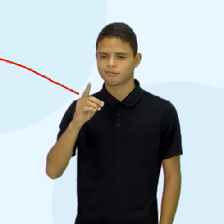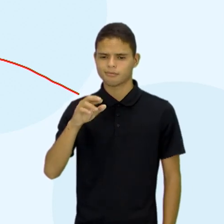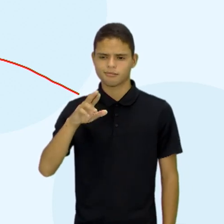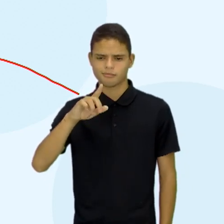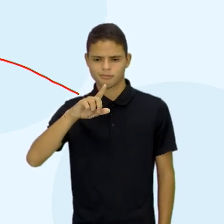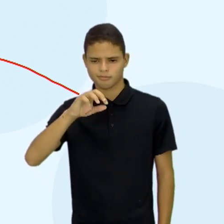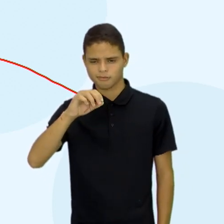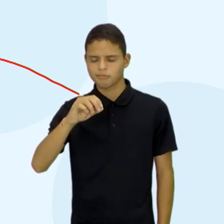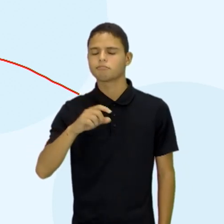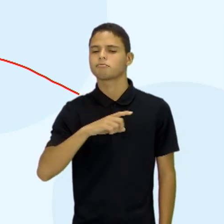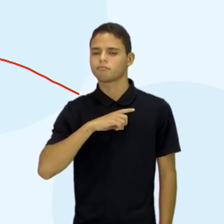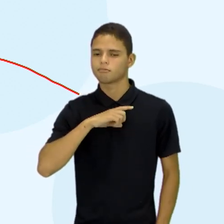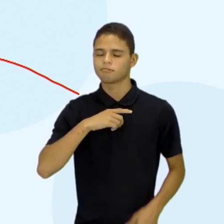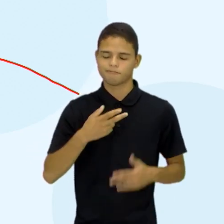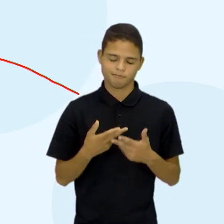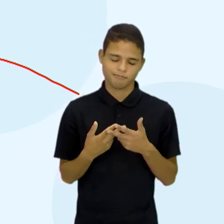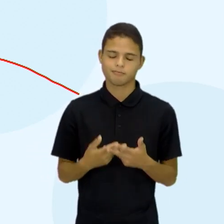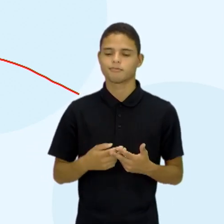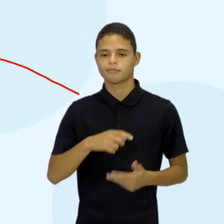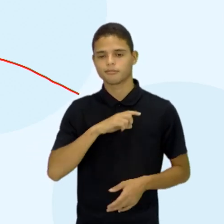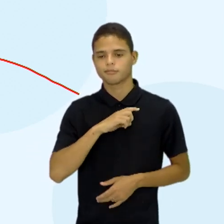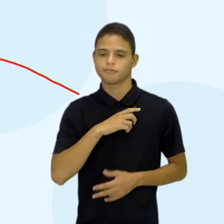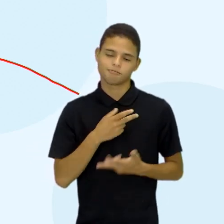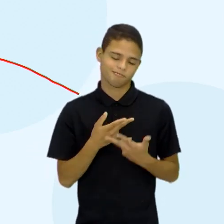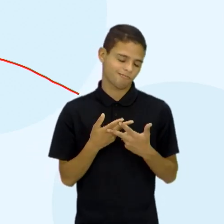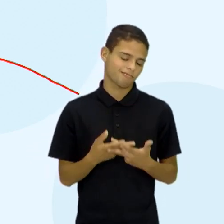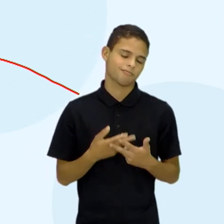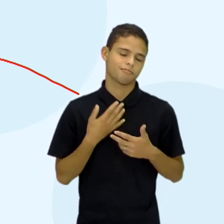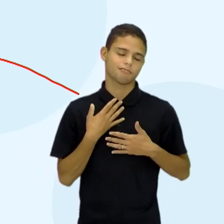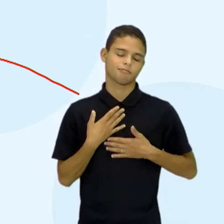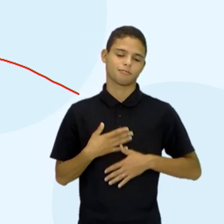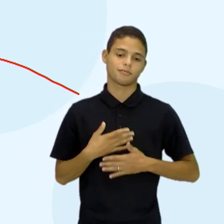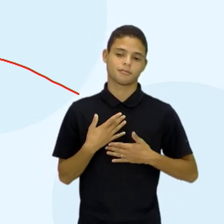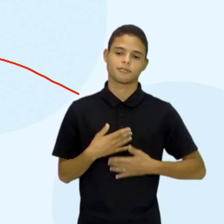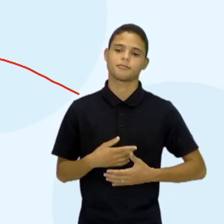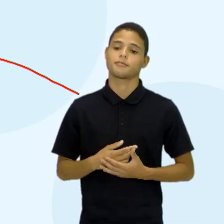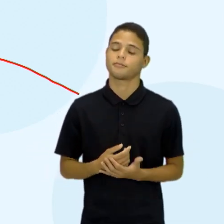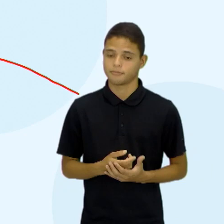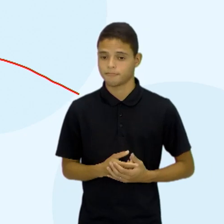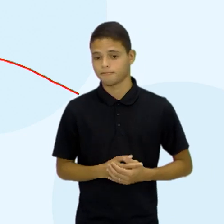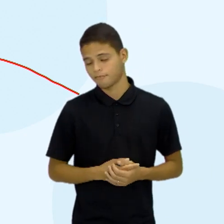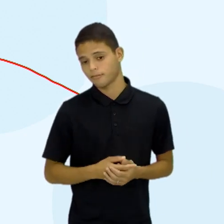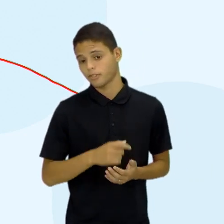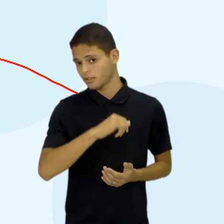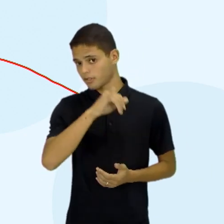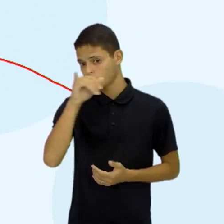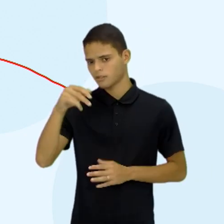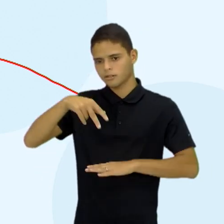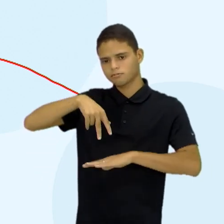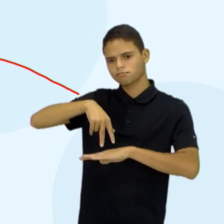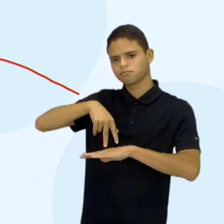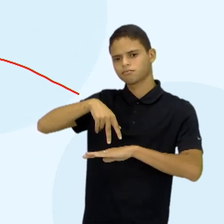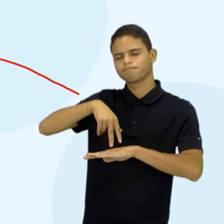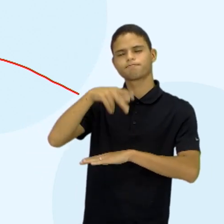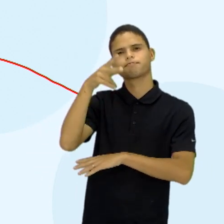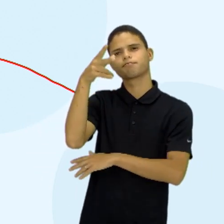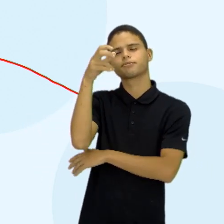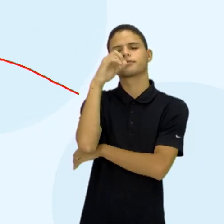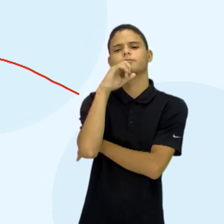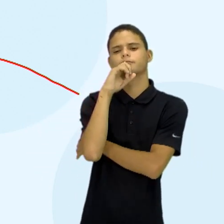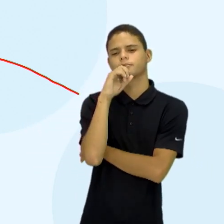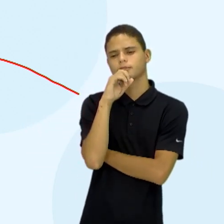acha o oito Nossa pega um jeito mano se você tiver aqui na terra observando o sol nascer